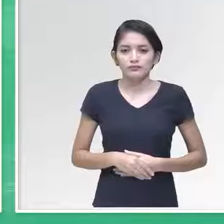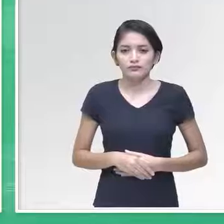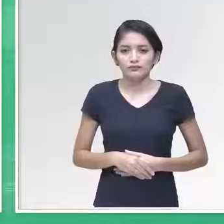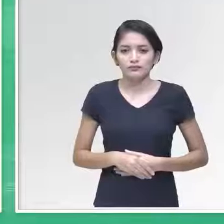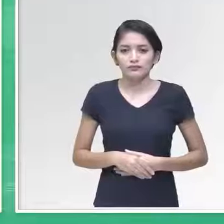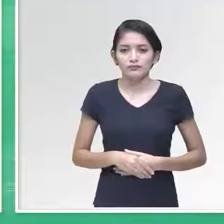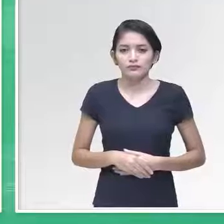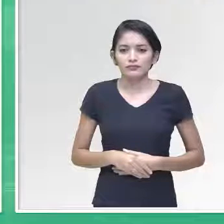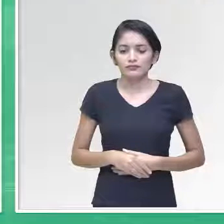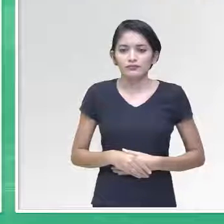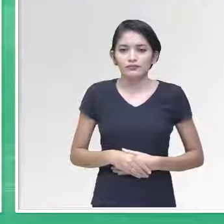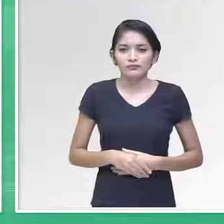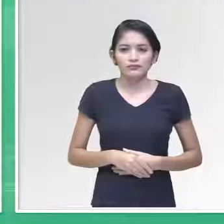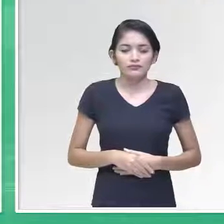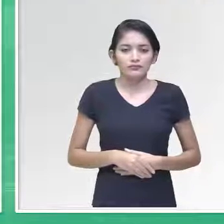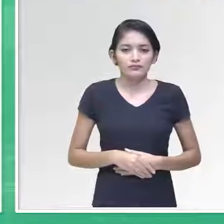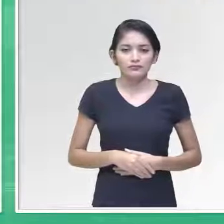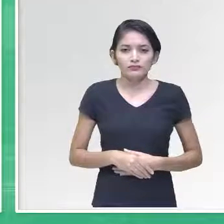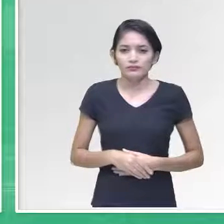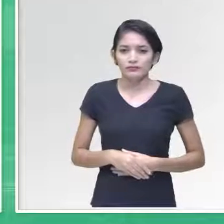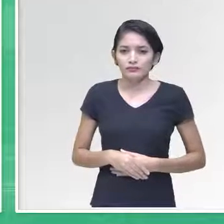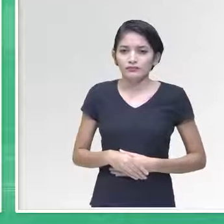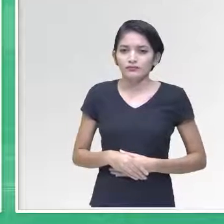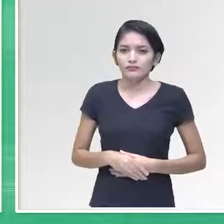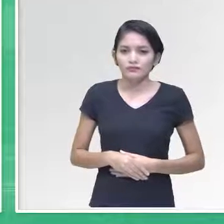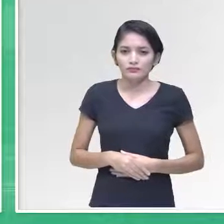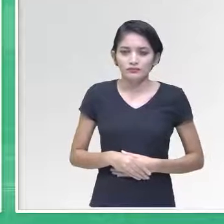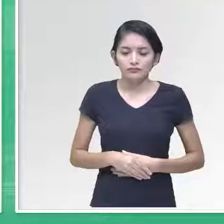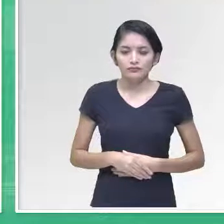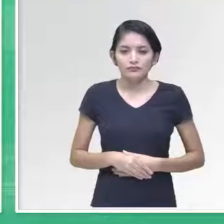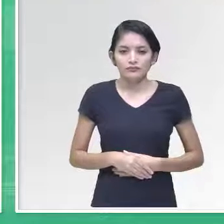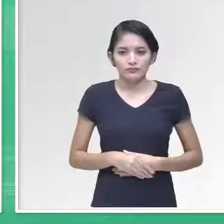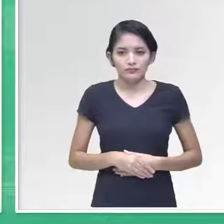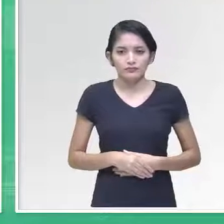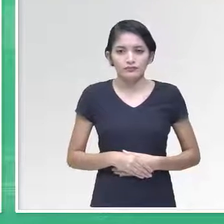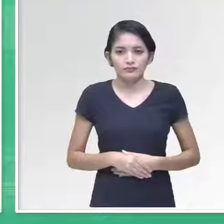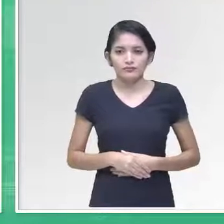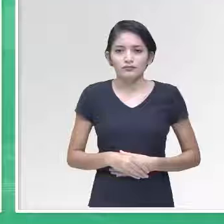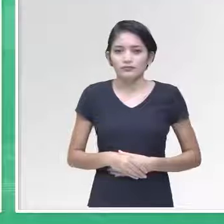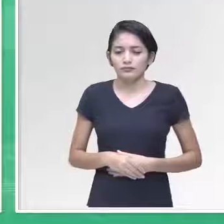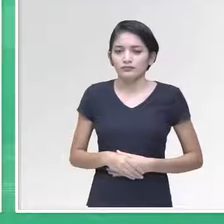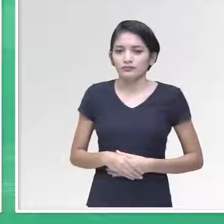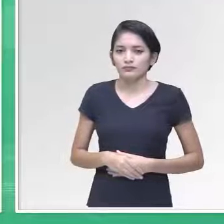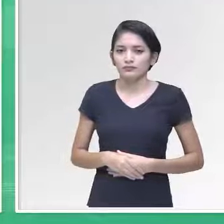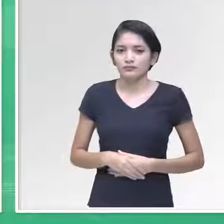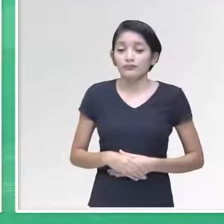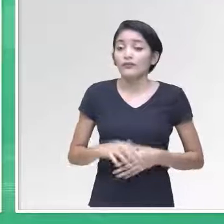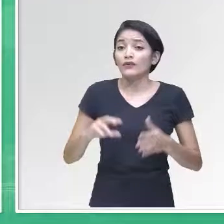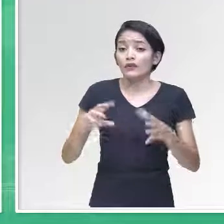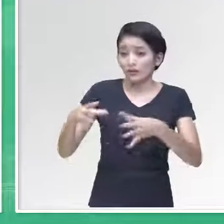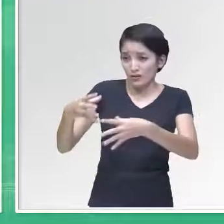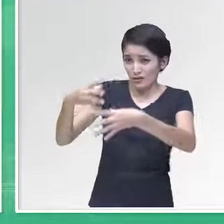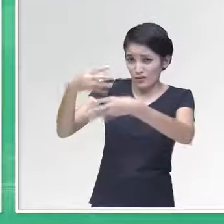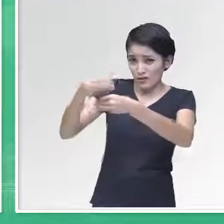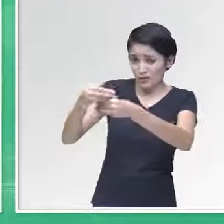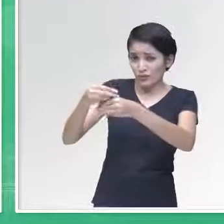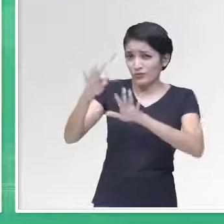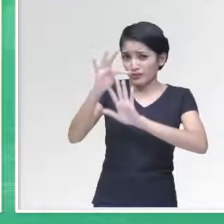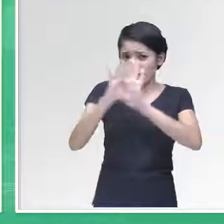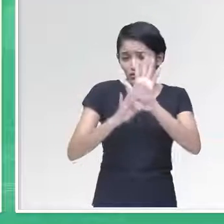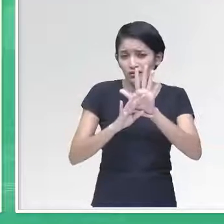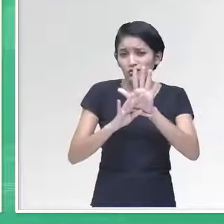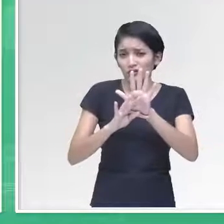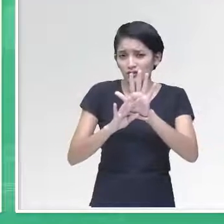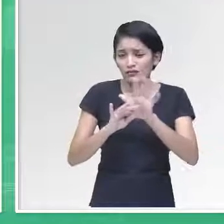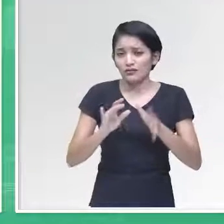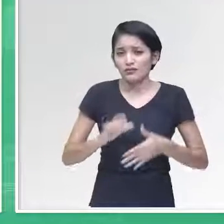later. This principle led to the creation of the inkjet printer. Ou seja, em resumo aqui, né,